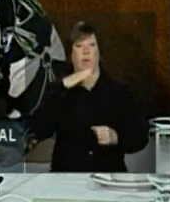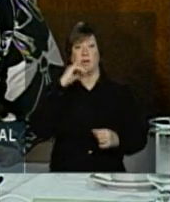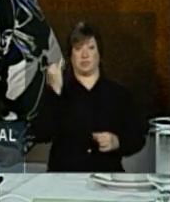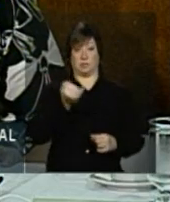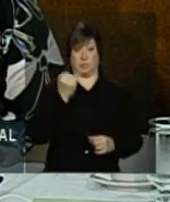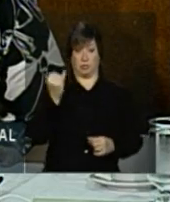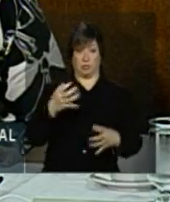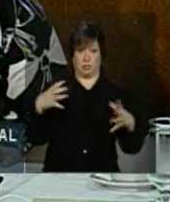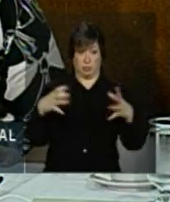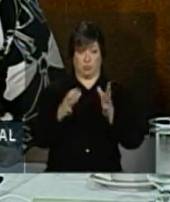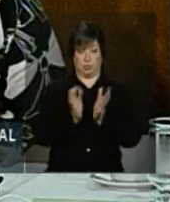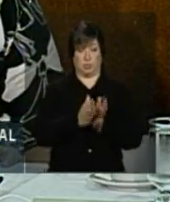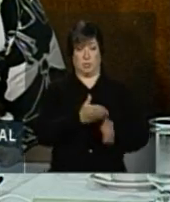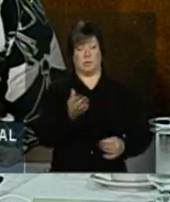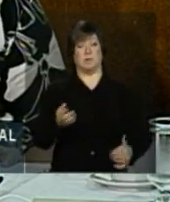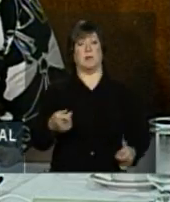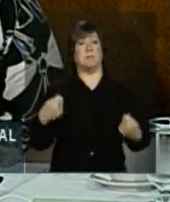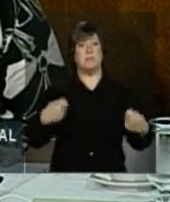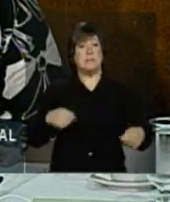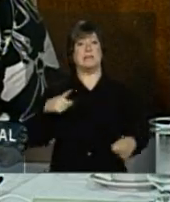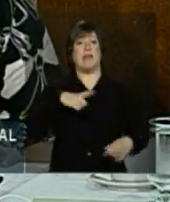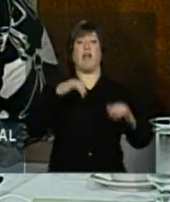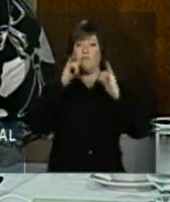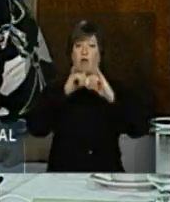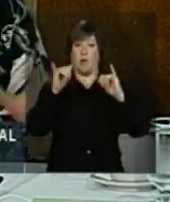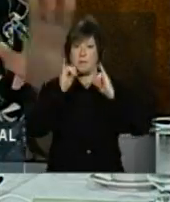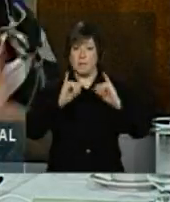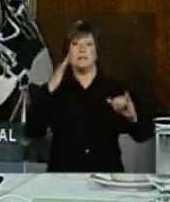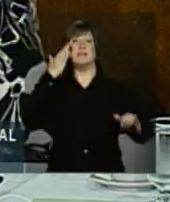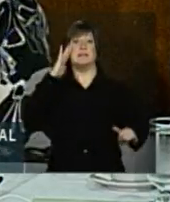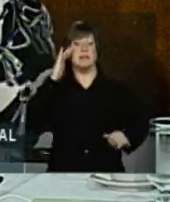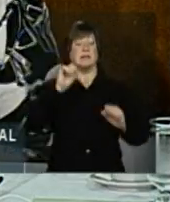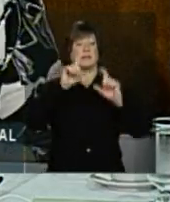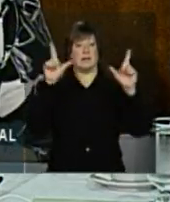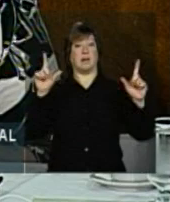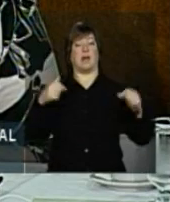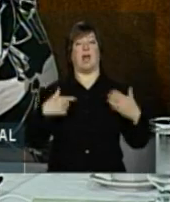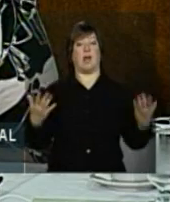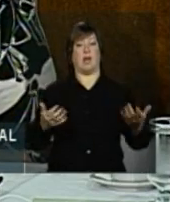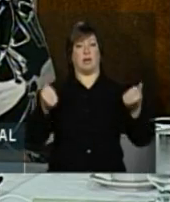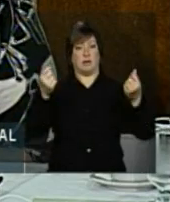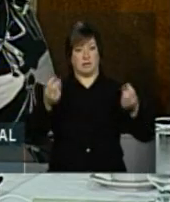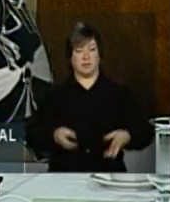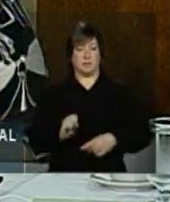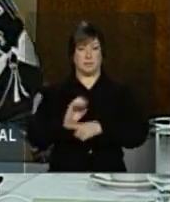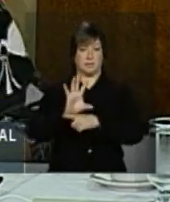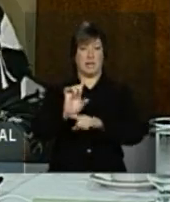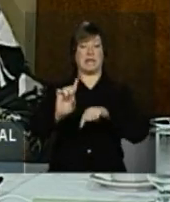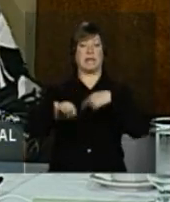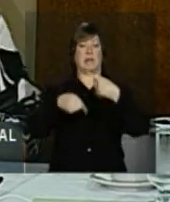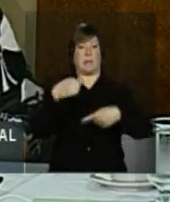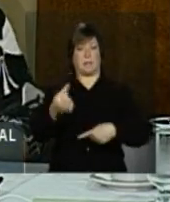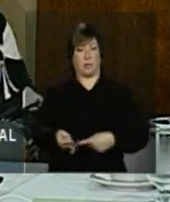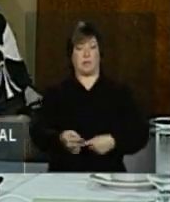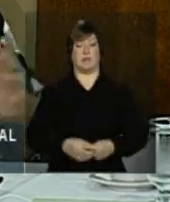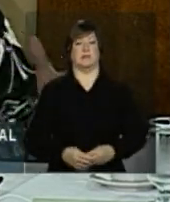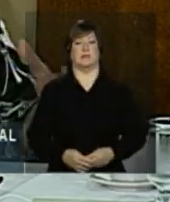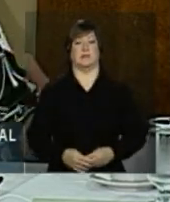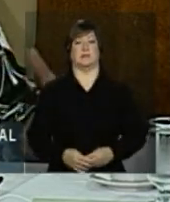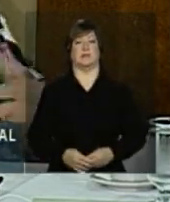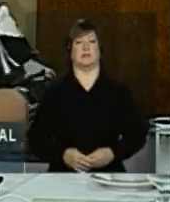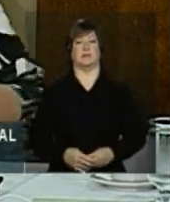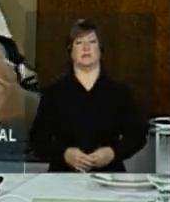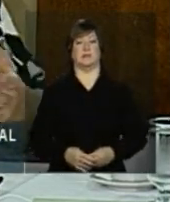atores em especial senhores se aproprie dessas informações né então eu vou passar rapidamente um slide aqui depois nós vamos deixar eh